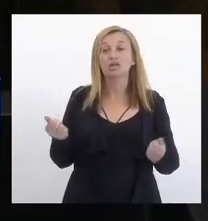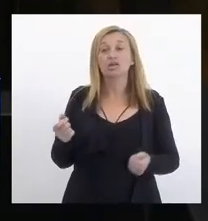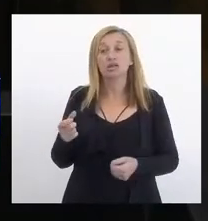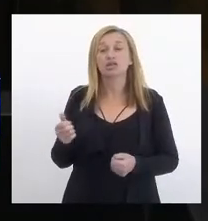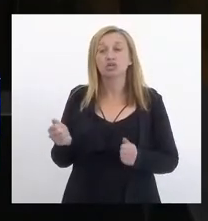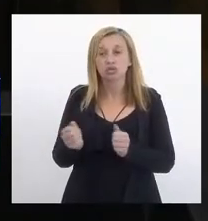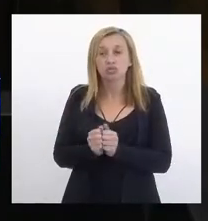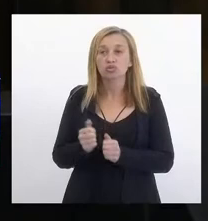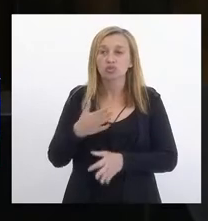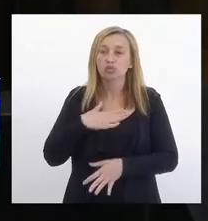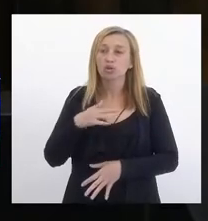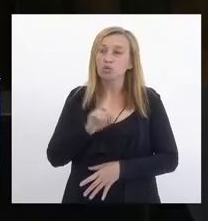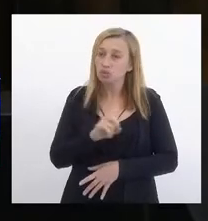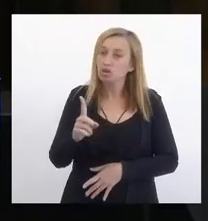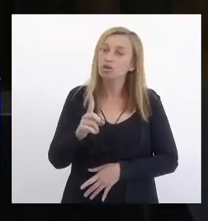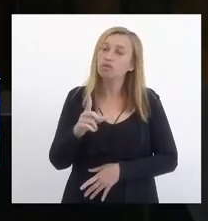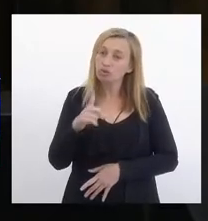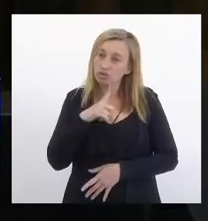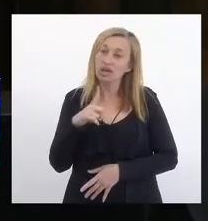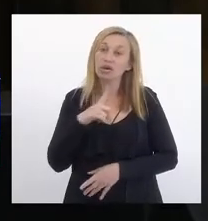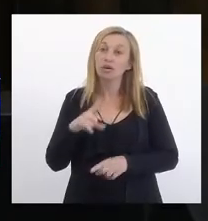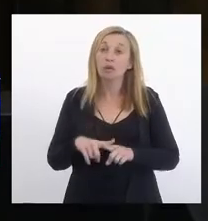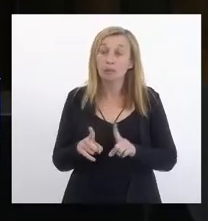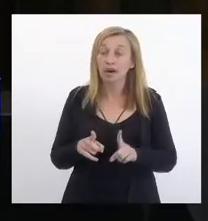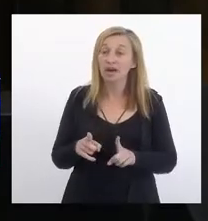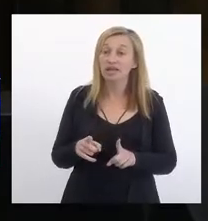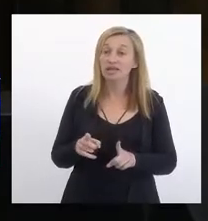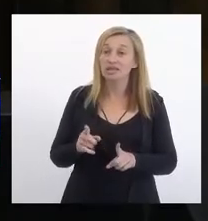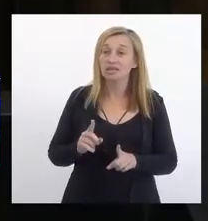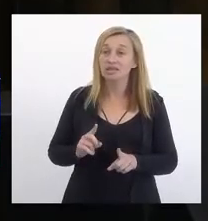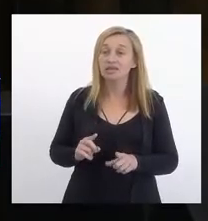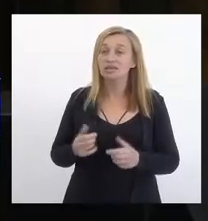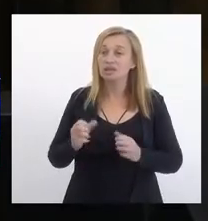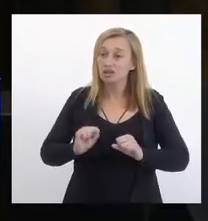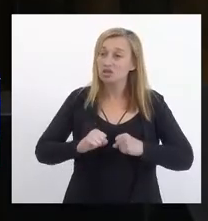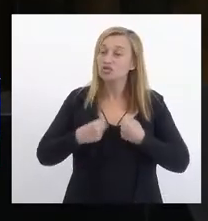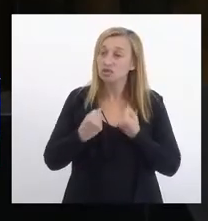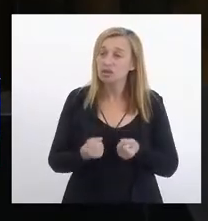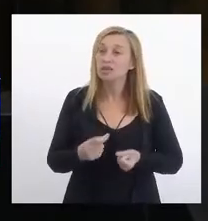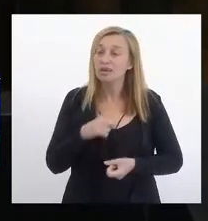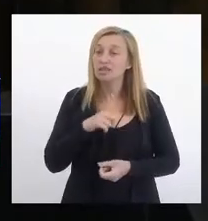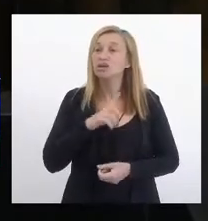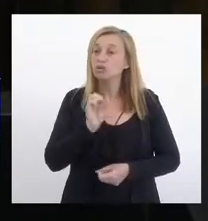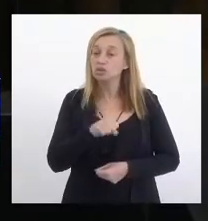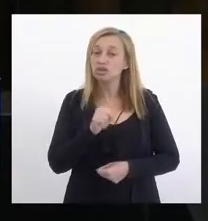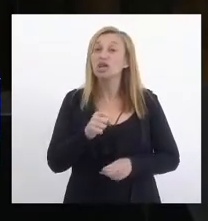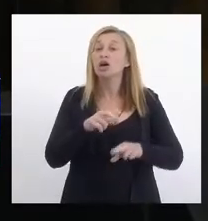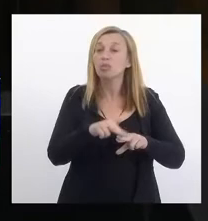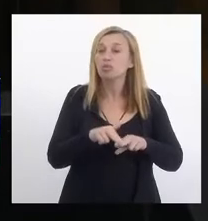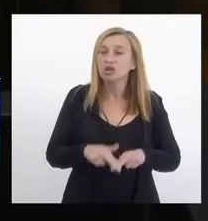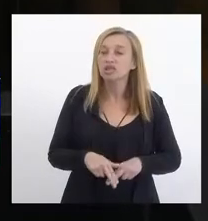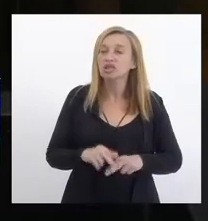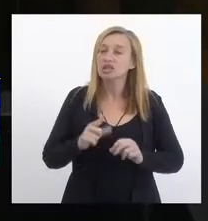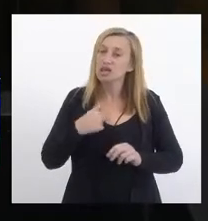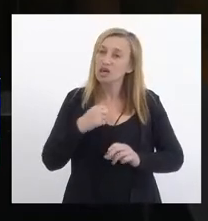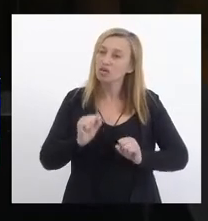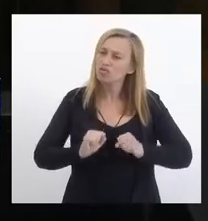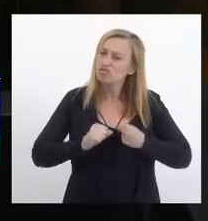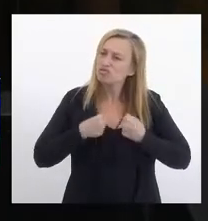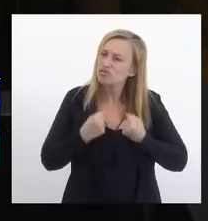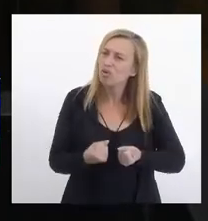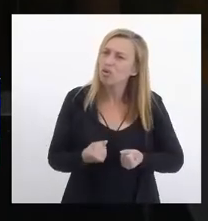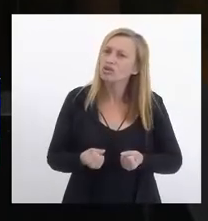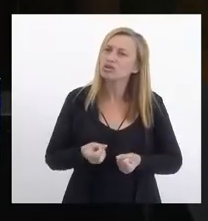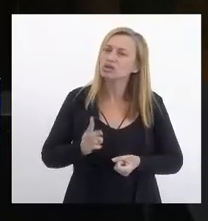O não eu já tenho. Nós devemos correr atrás do sim. E é por isso que eu vivo arduamente o